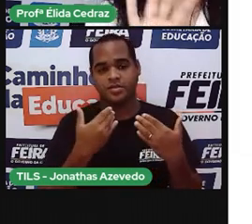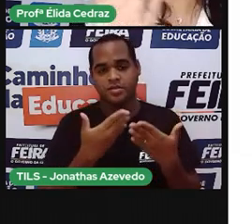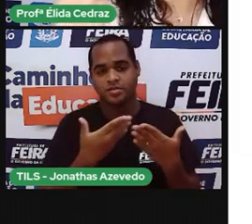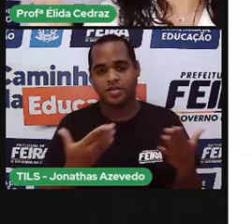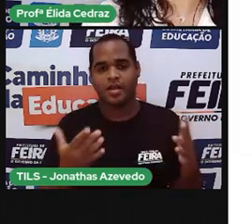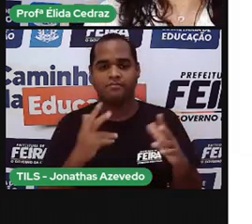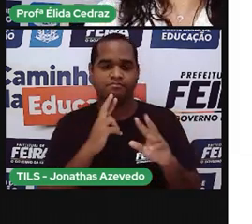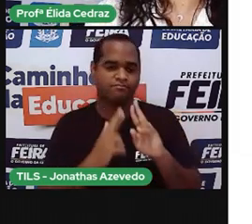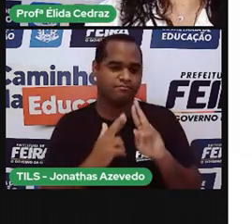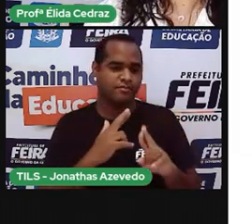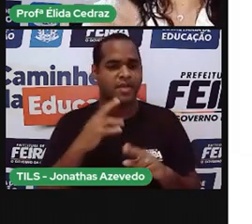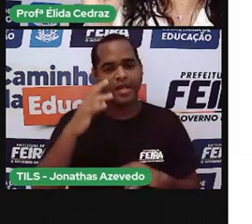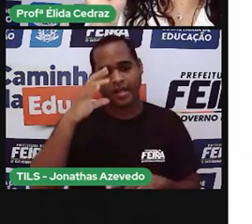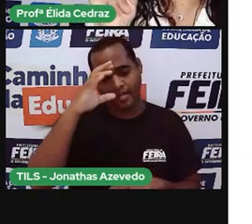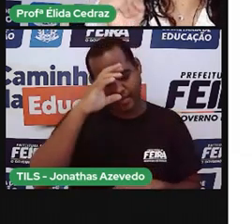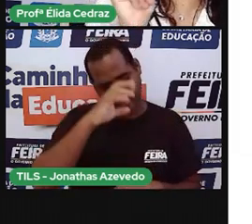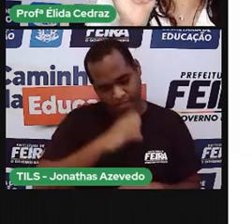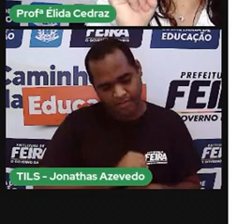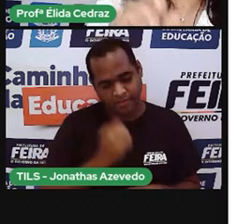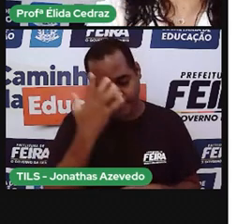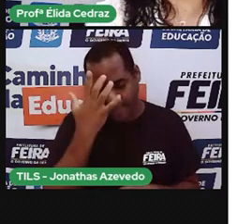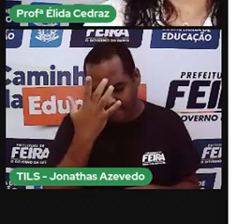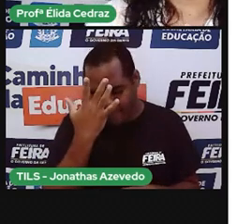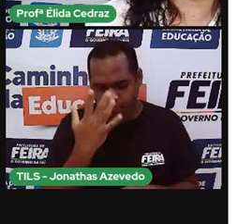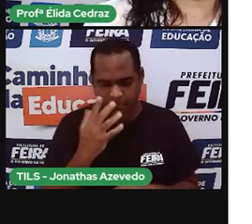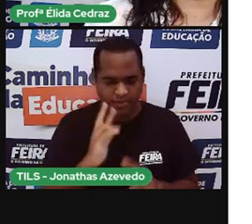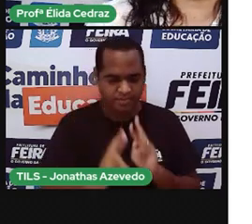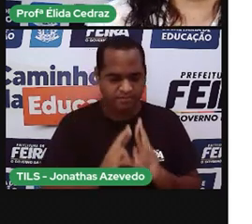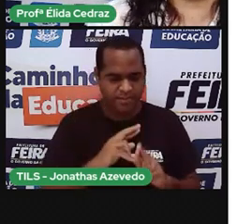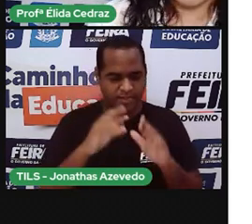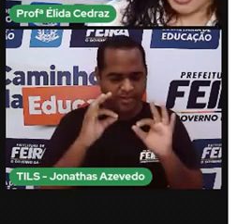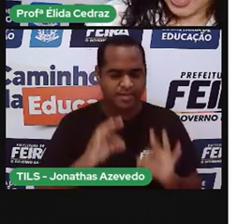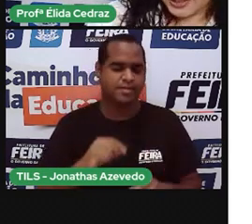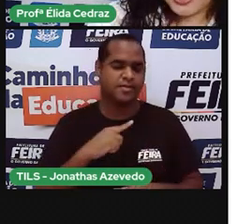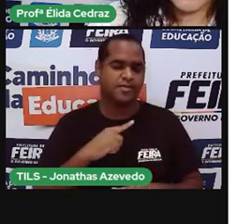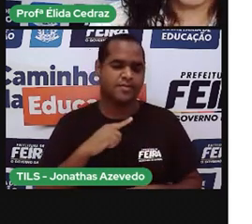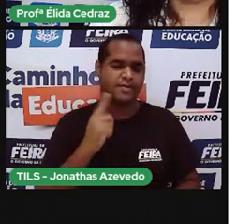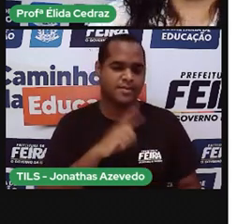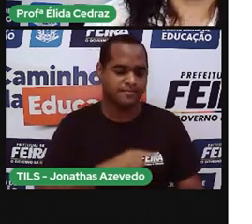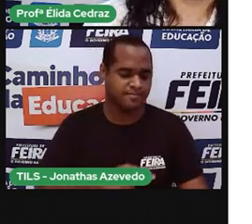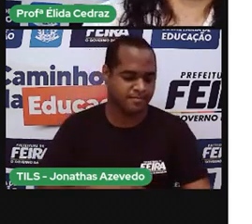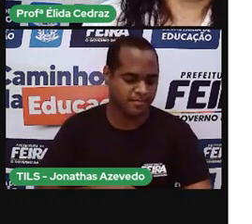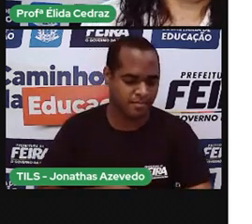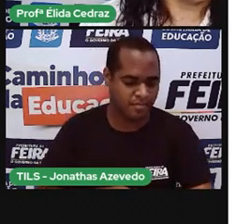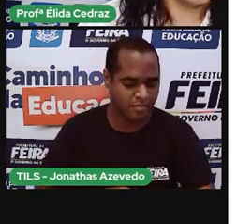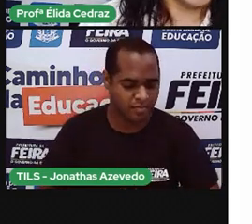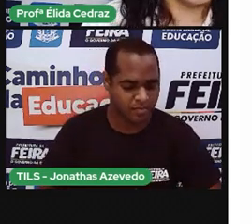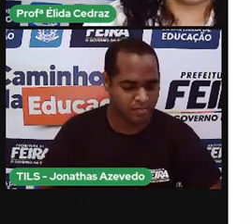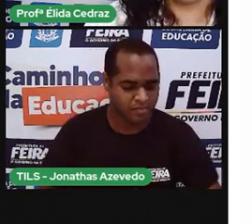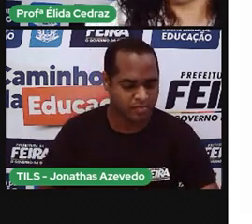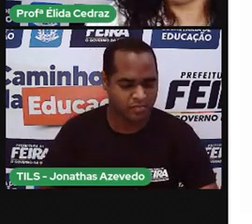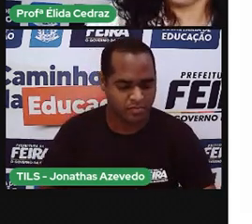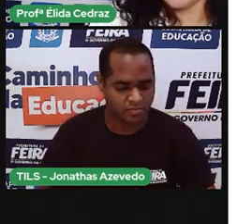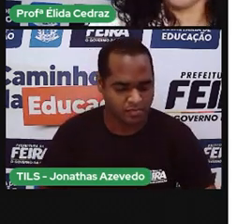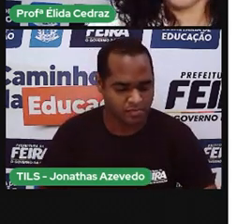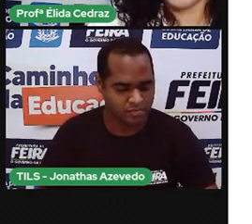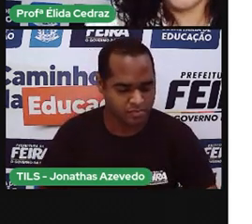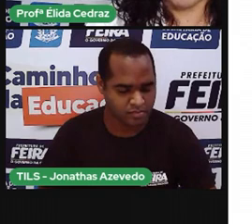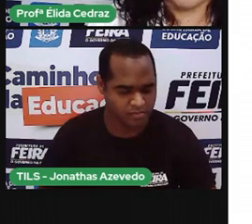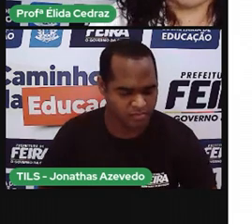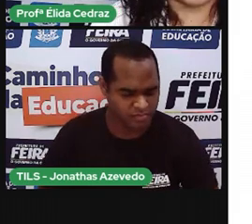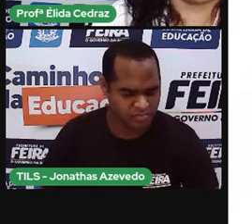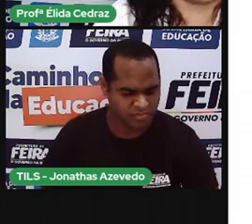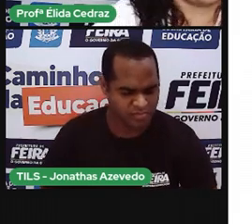ser rapidinho, você vai fazer, ó. Assim, vamos lá? Então, arrumando na